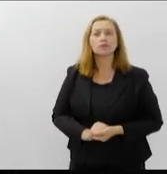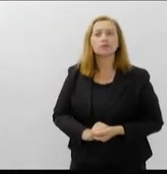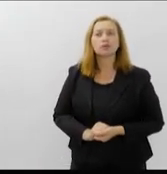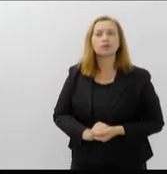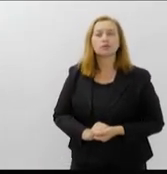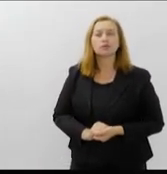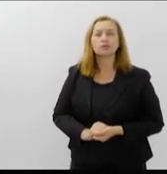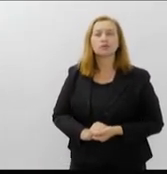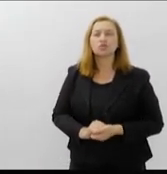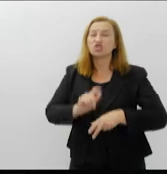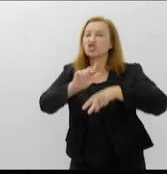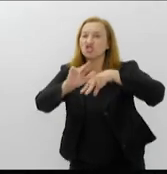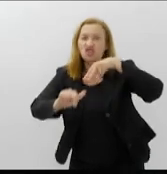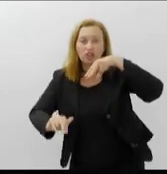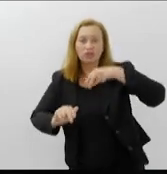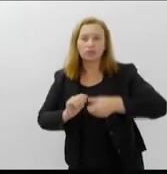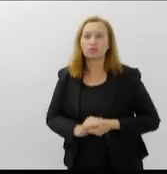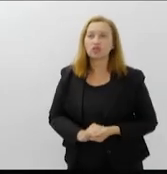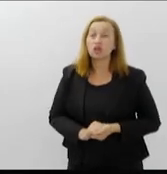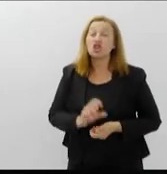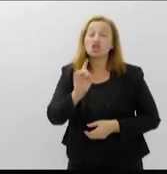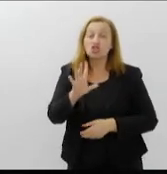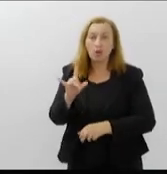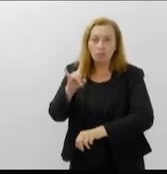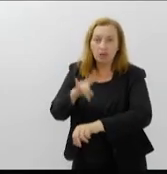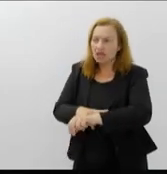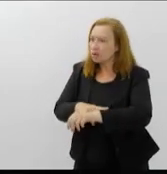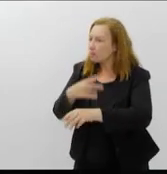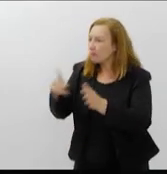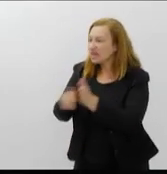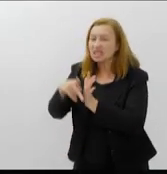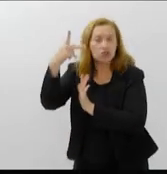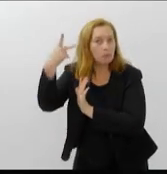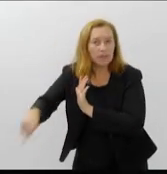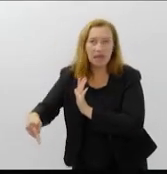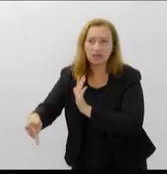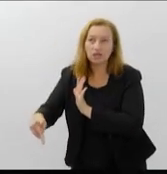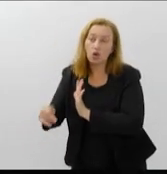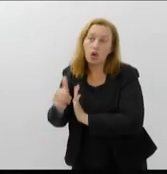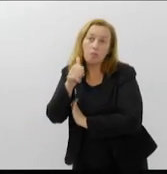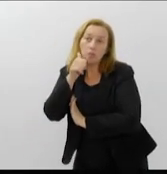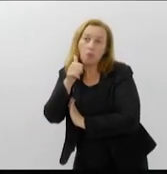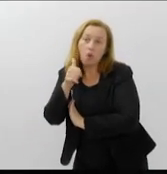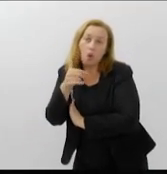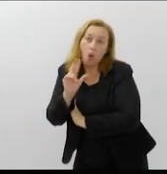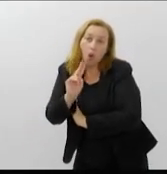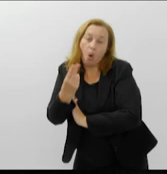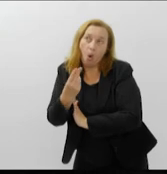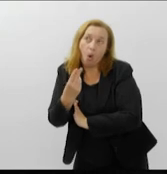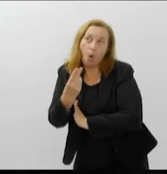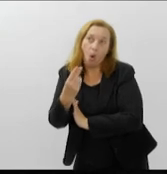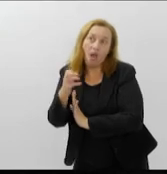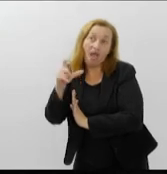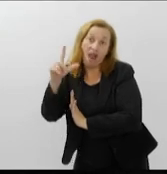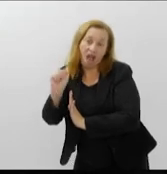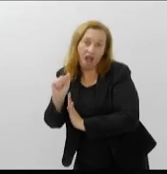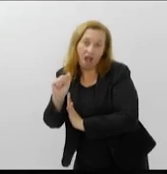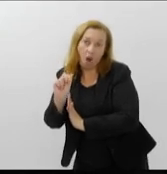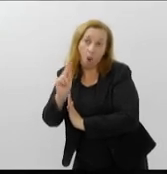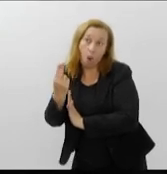de gênero. Se faça um banheiro só para eles, ou elas, ou como gostariam de ser